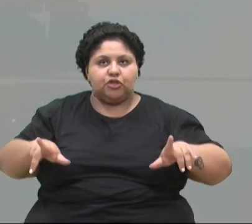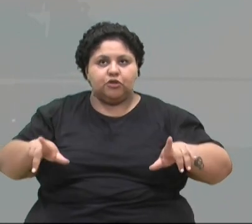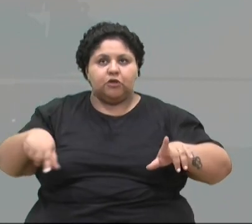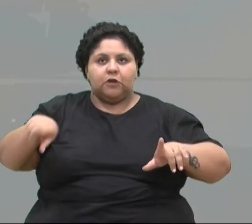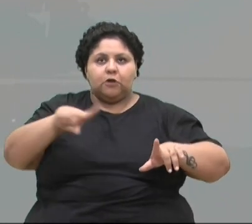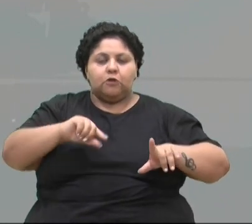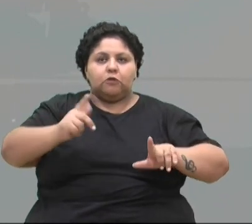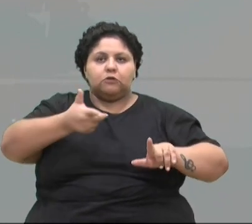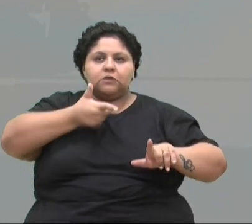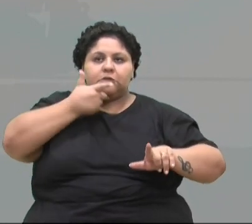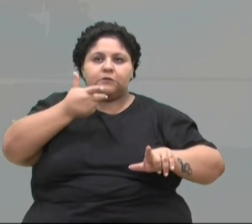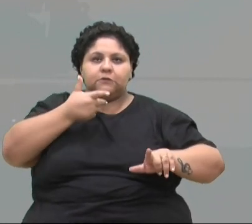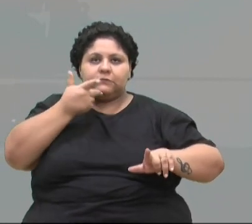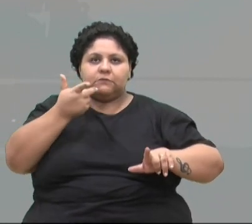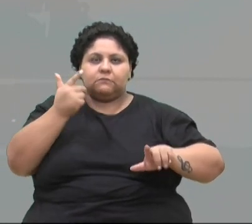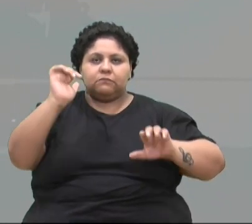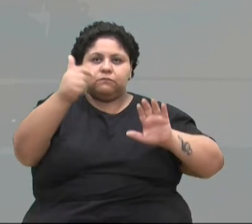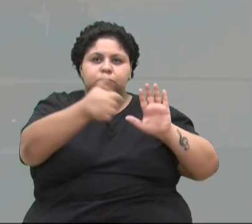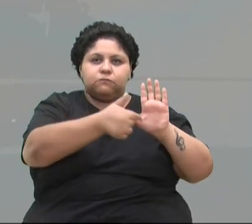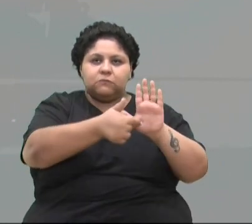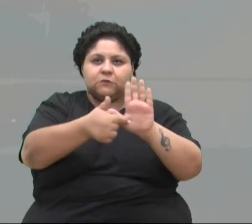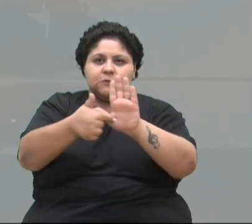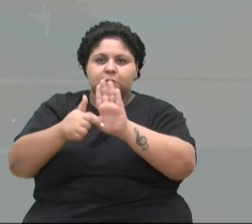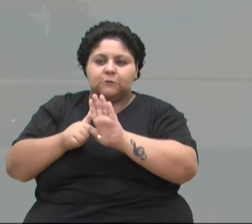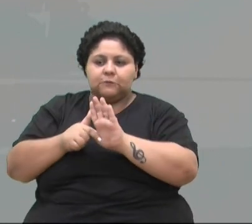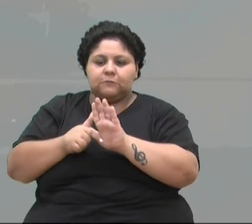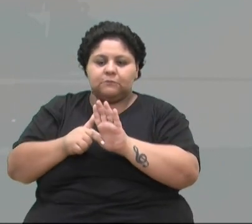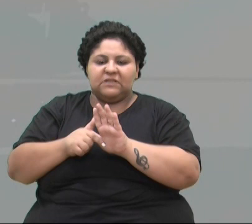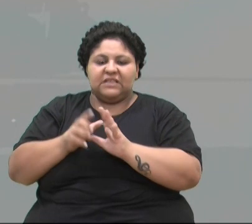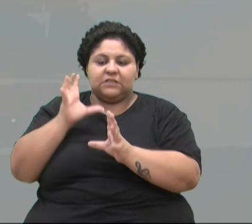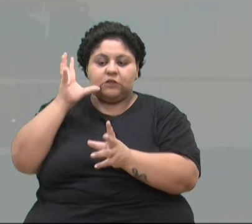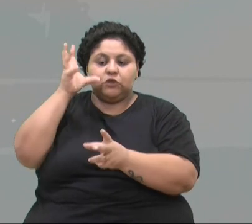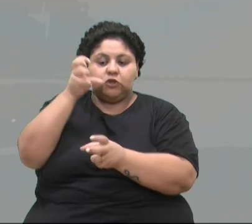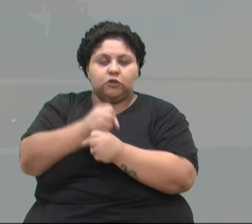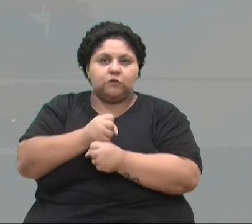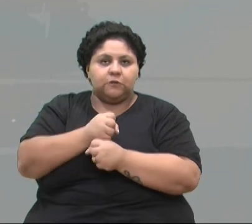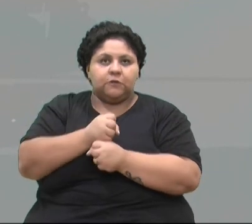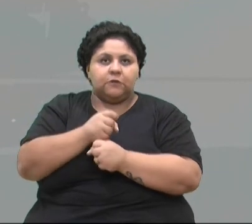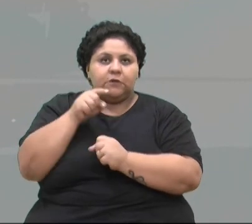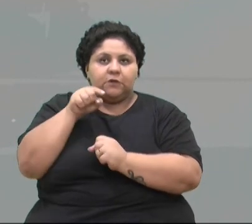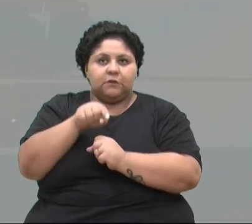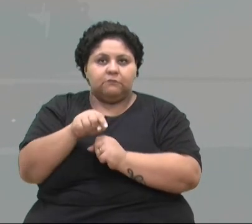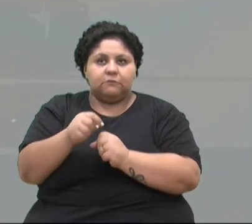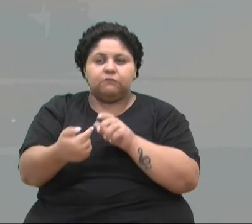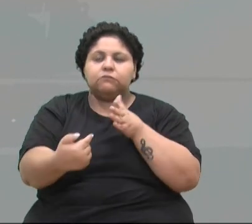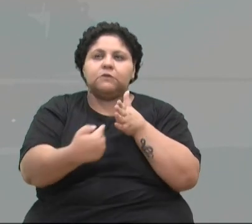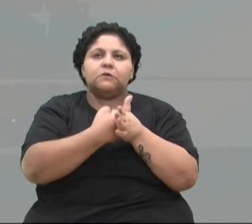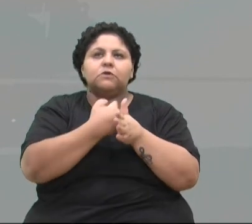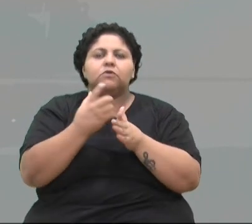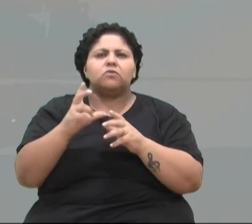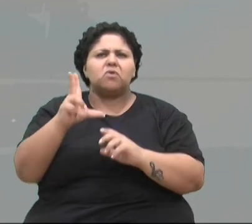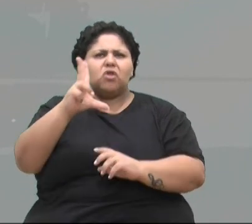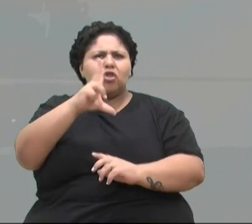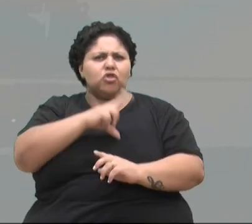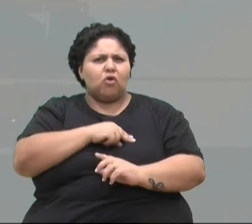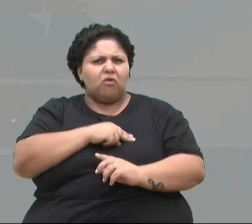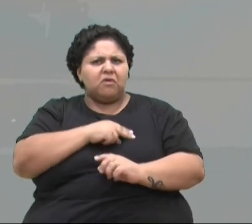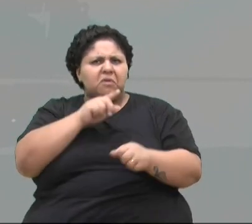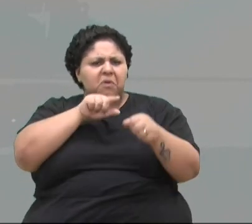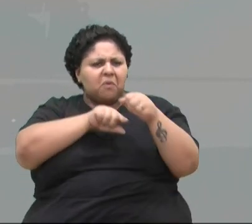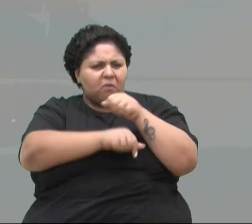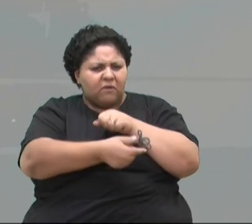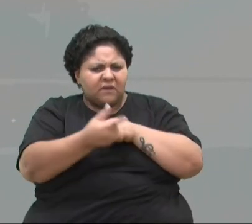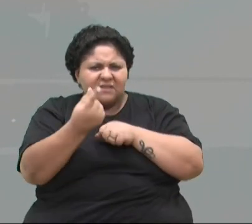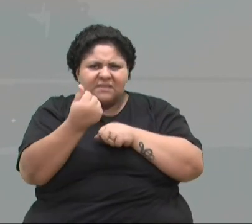gente apresenta esses totalizadores e vocês vão perguntar, nossa, mas quanto rendimento tem ali